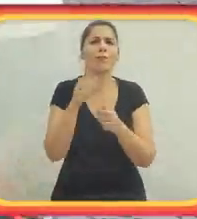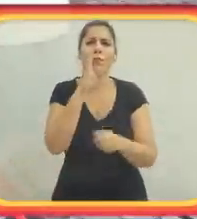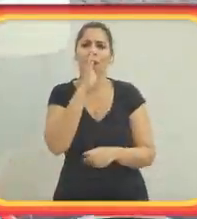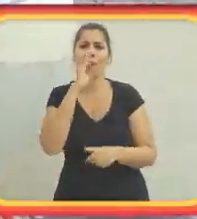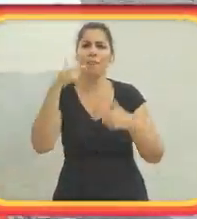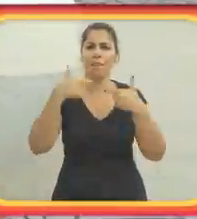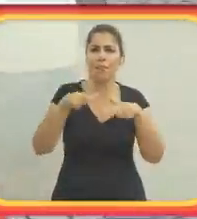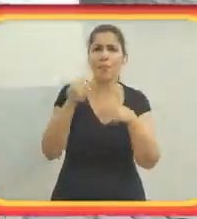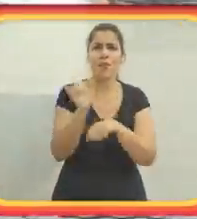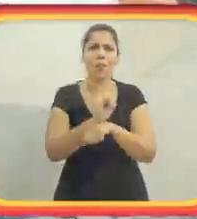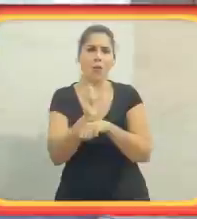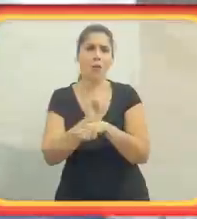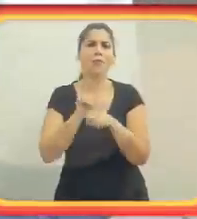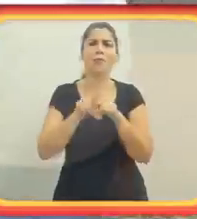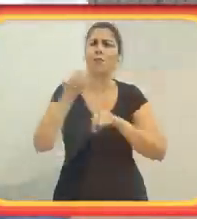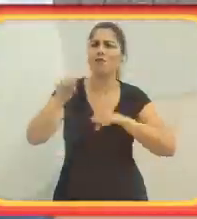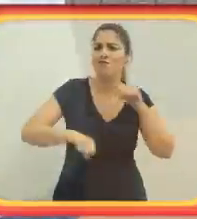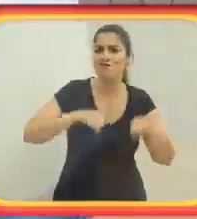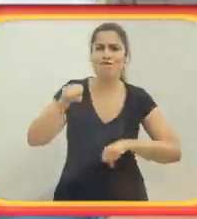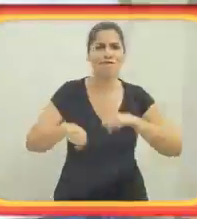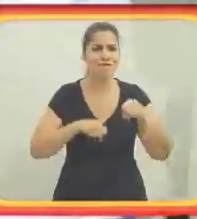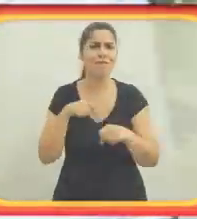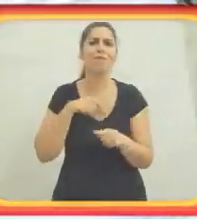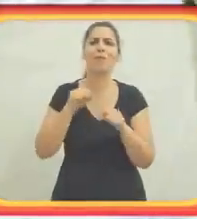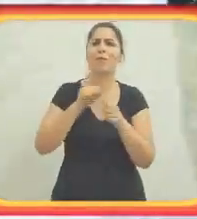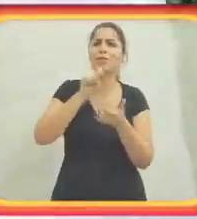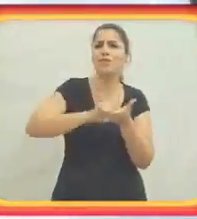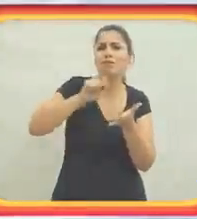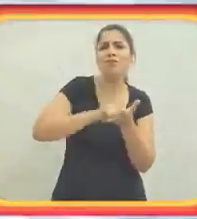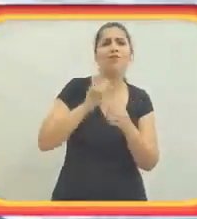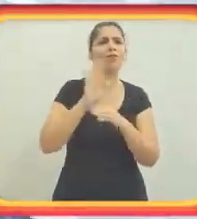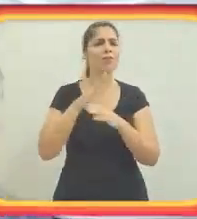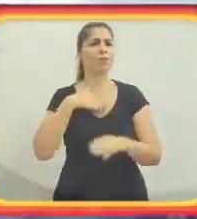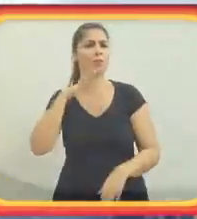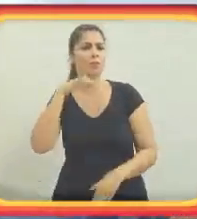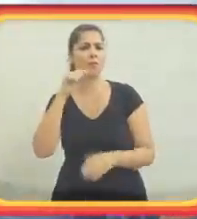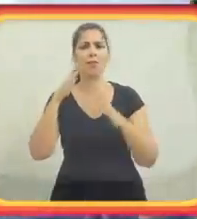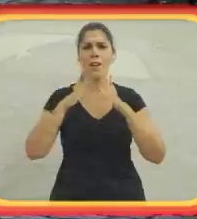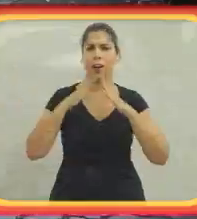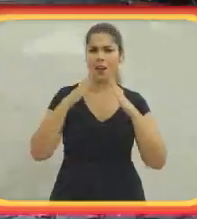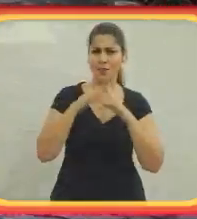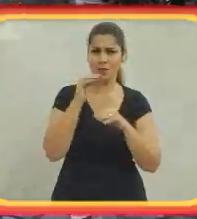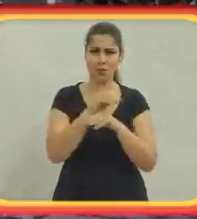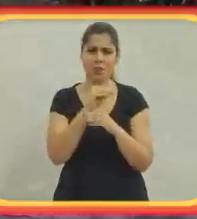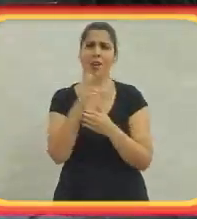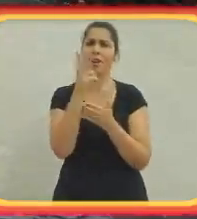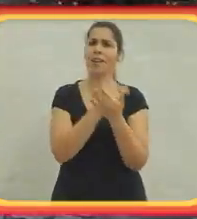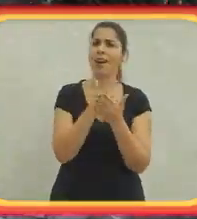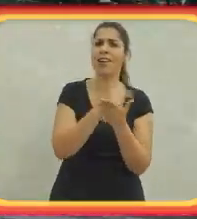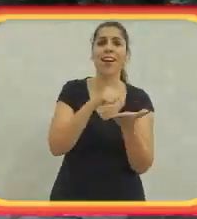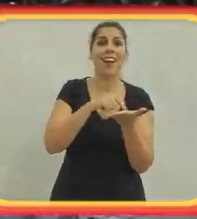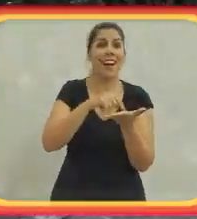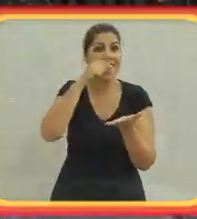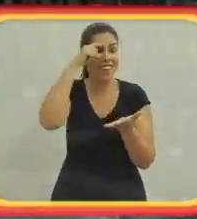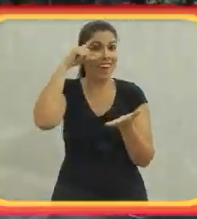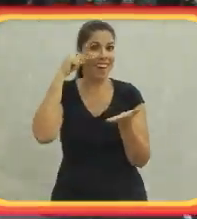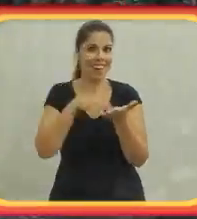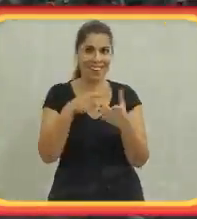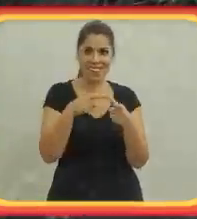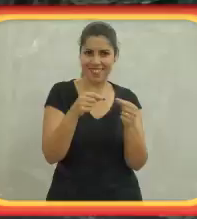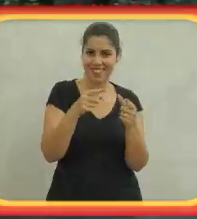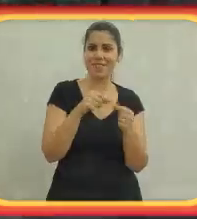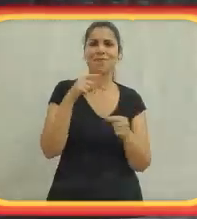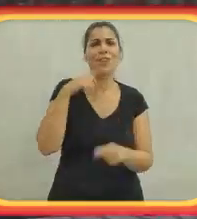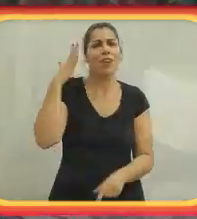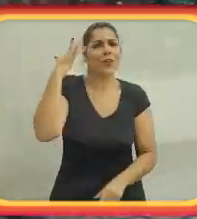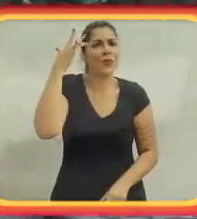jogar videogame, bom, assistir uns vídeos no YouTube, ando de bicicleta para um exercício,